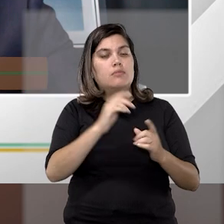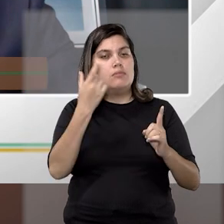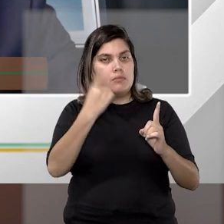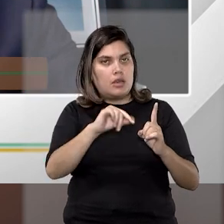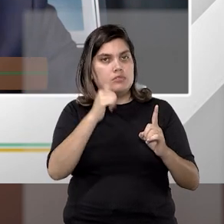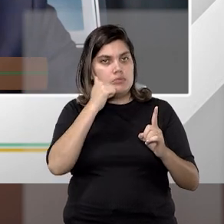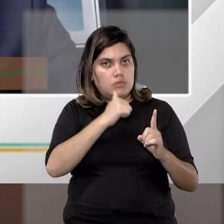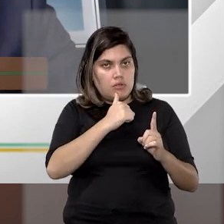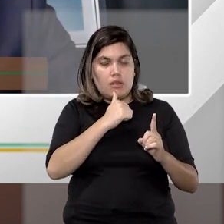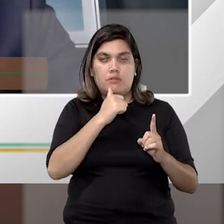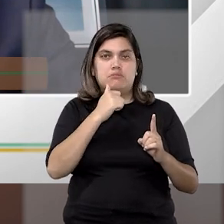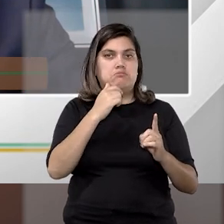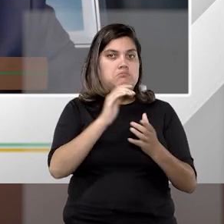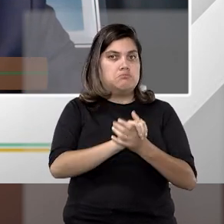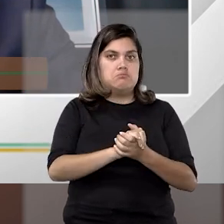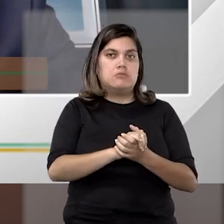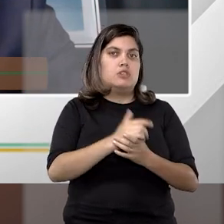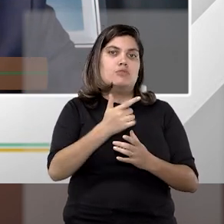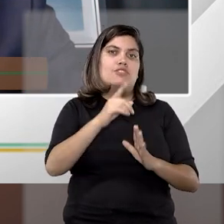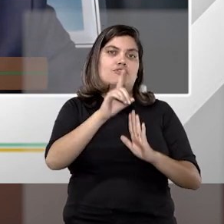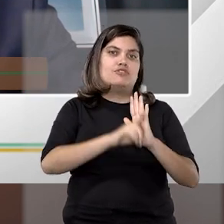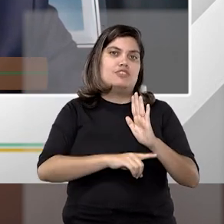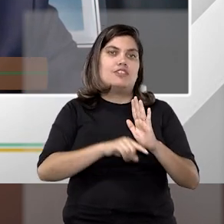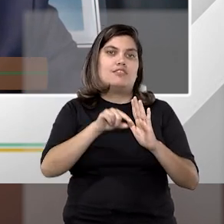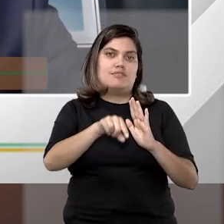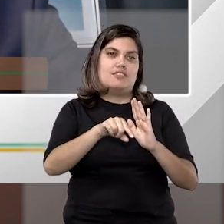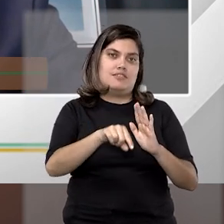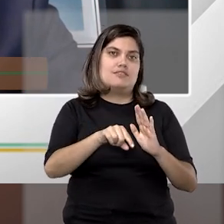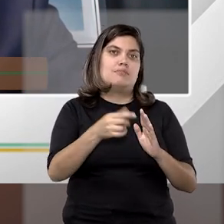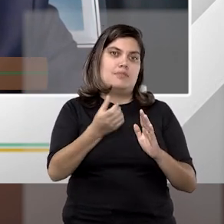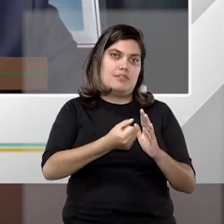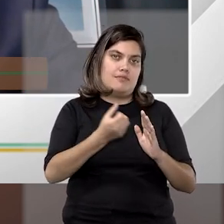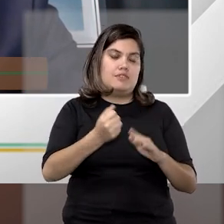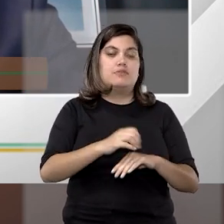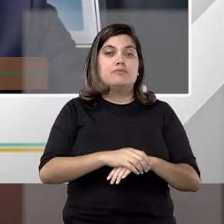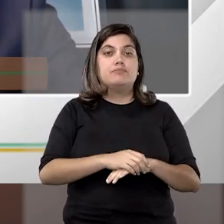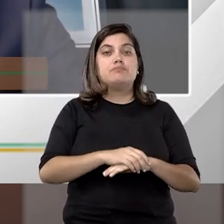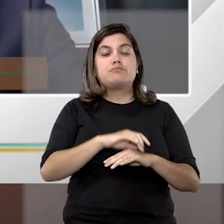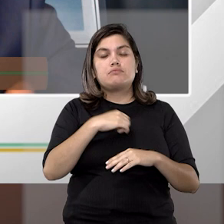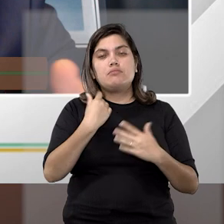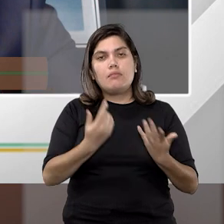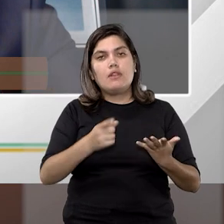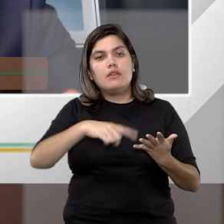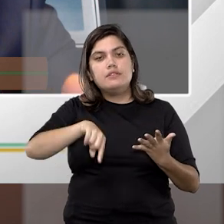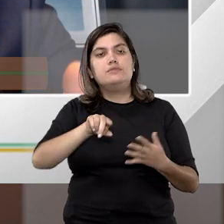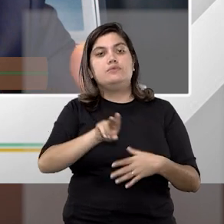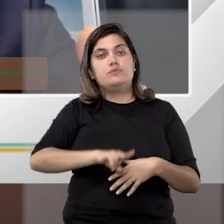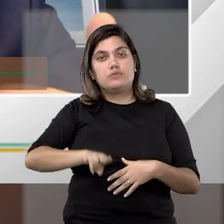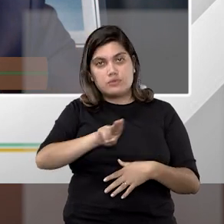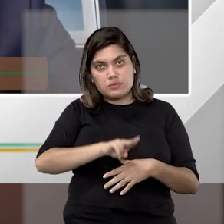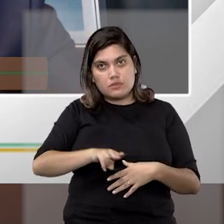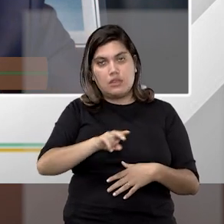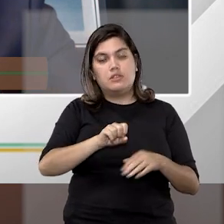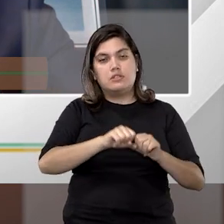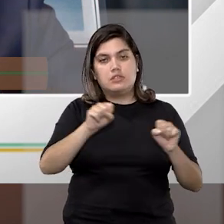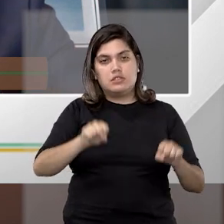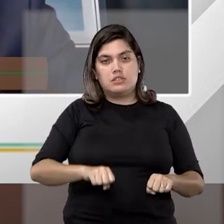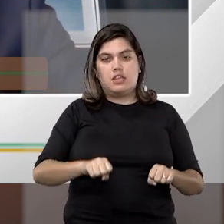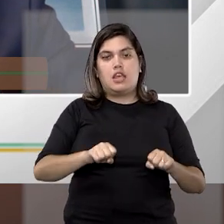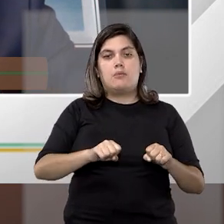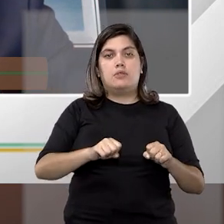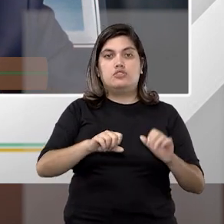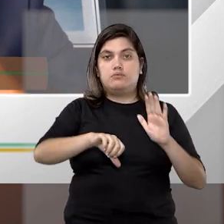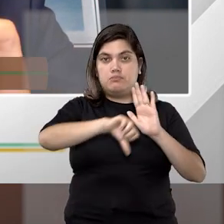dos legisladores embora contestável é que é utilizado esses institutos